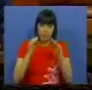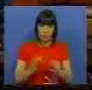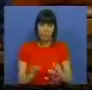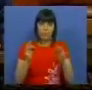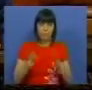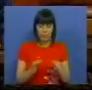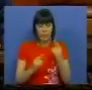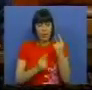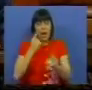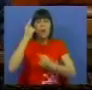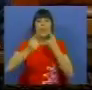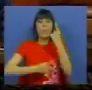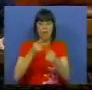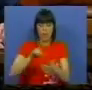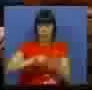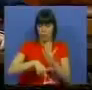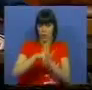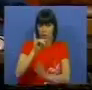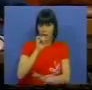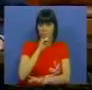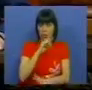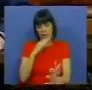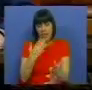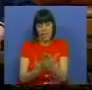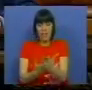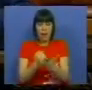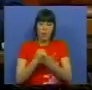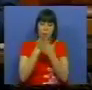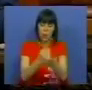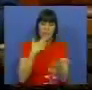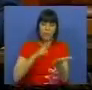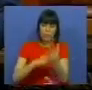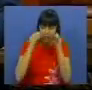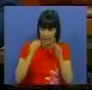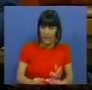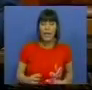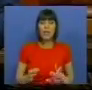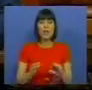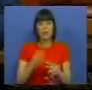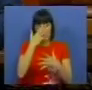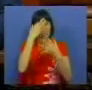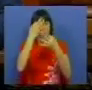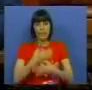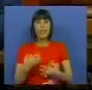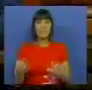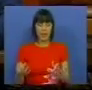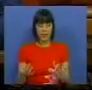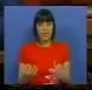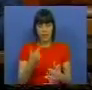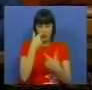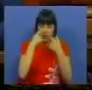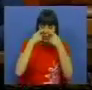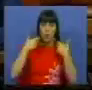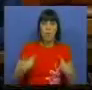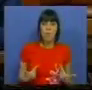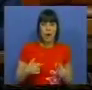seriamente para que alguma vez este projeto de lei possa vir a dar um contributo sério para a dignificação do ser